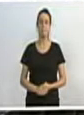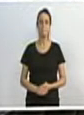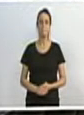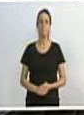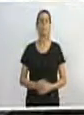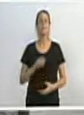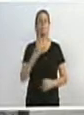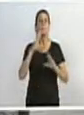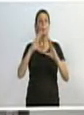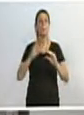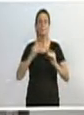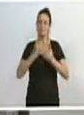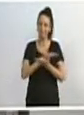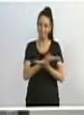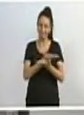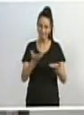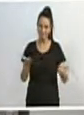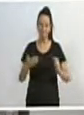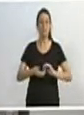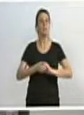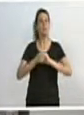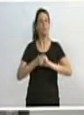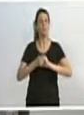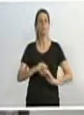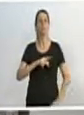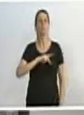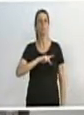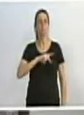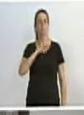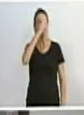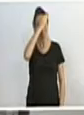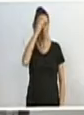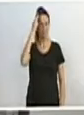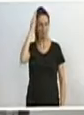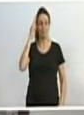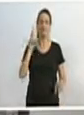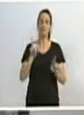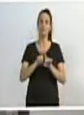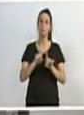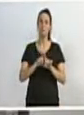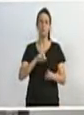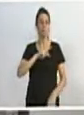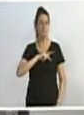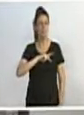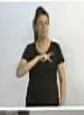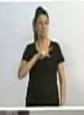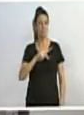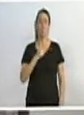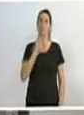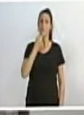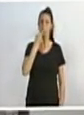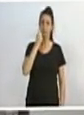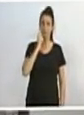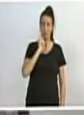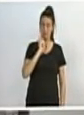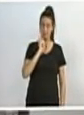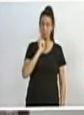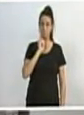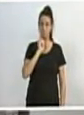Uma boa noite a todos. Cumprimentar o presidente Mário Delbrand, o presidente da Frente Parlamentar, Fábio Fiedler,